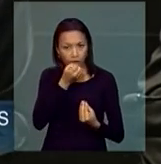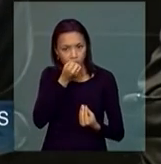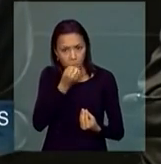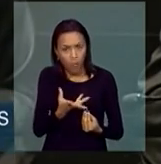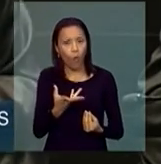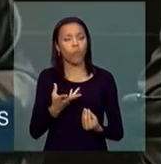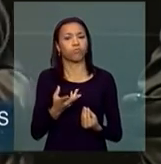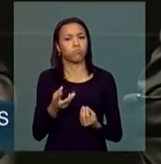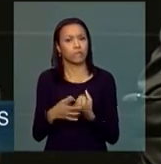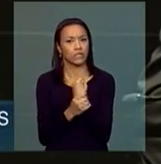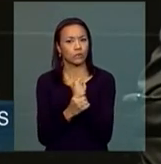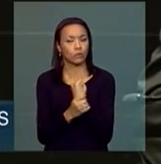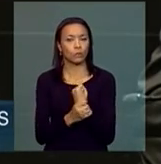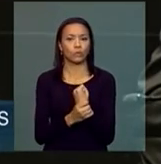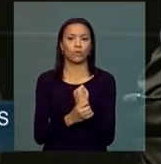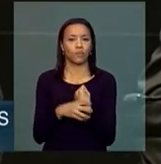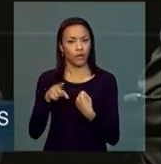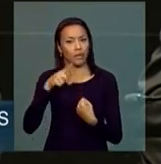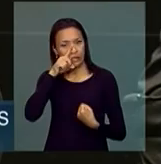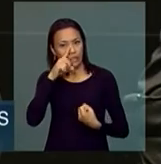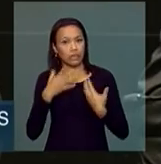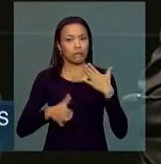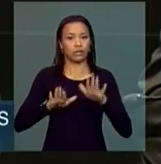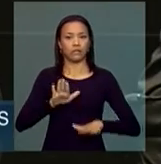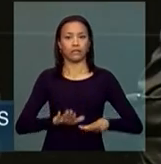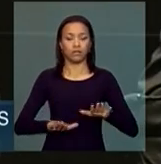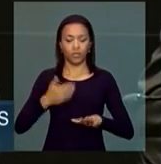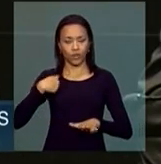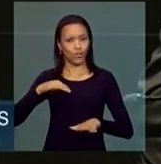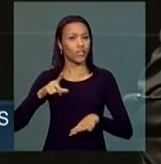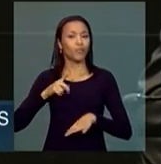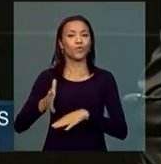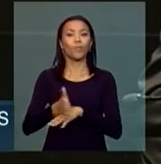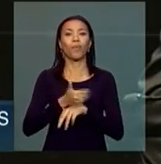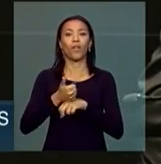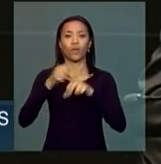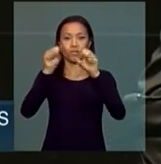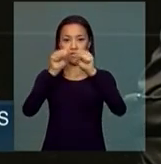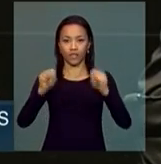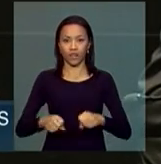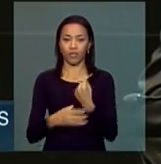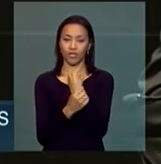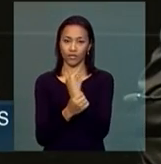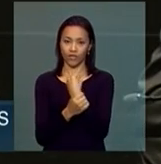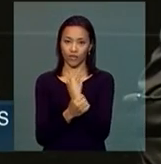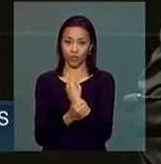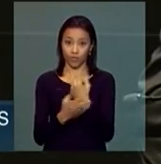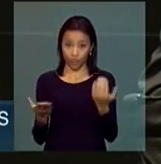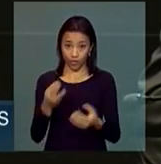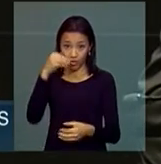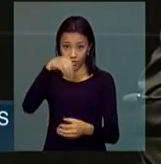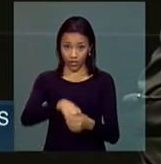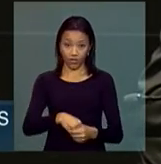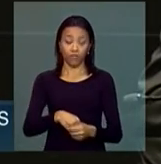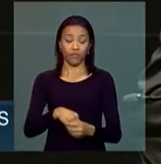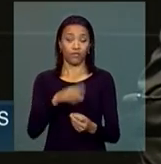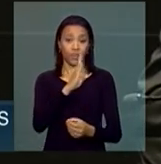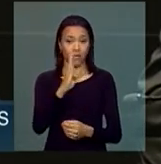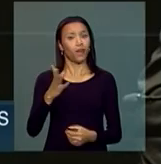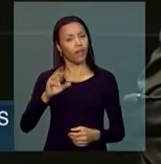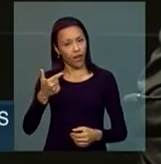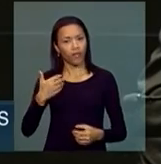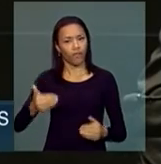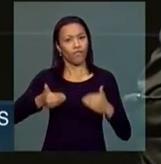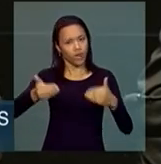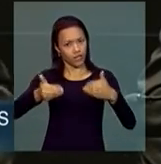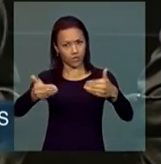de seguro, porque é uma atividade de risco. E eu acho que nós temos um dos melhores sistemas de seguro hoje armado aqui no nosso país. Temos que avançar ainda assim,